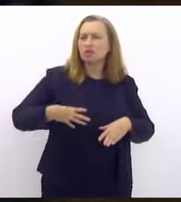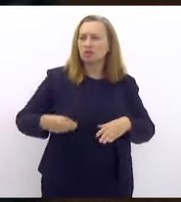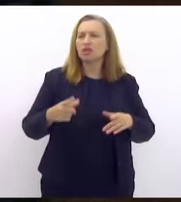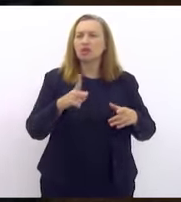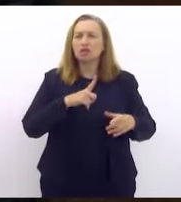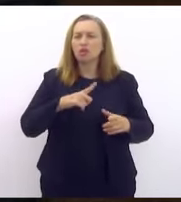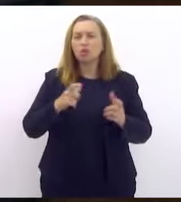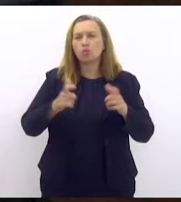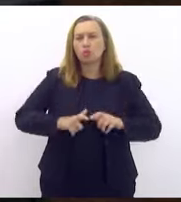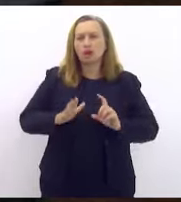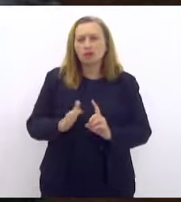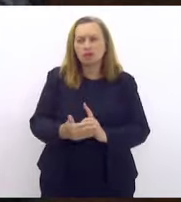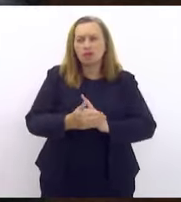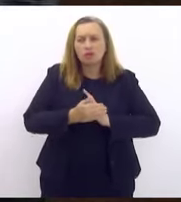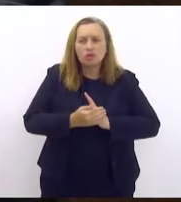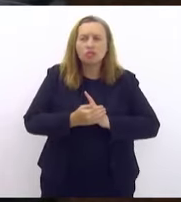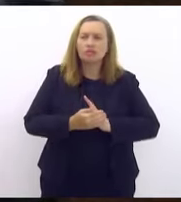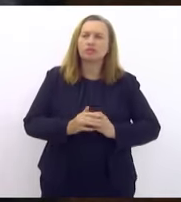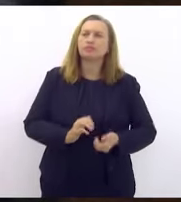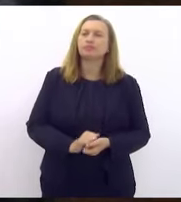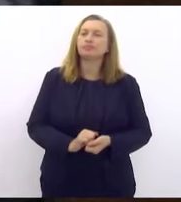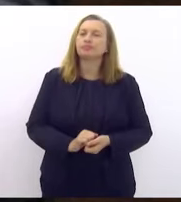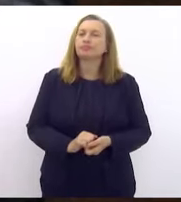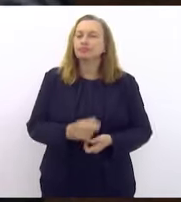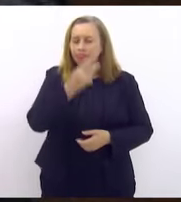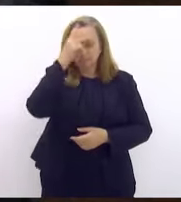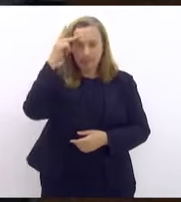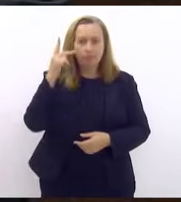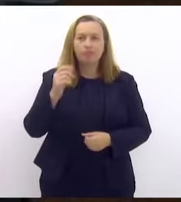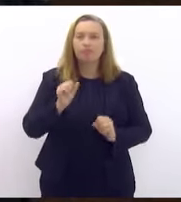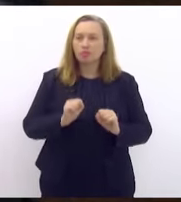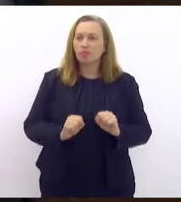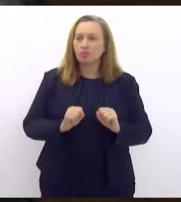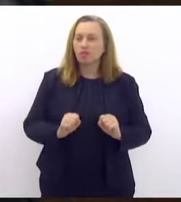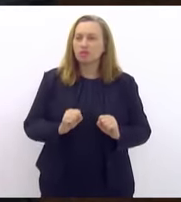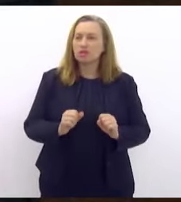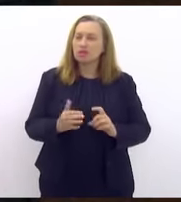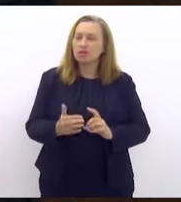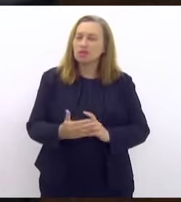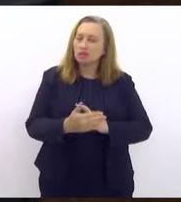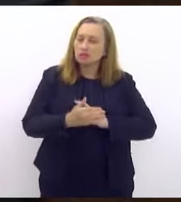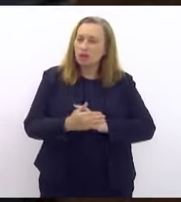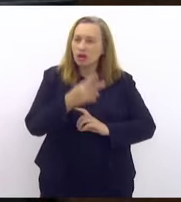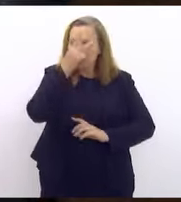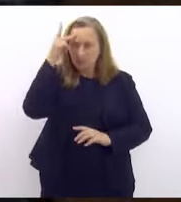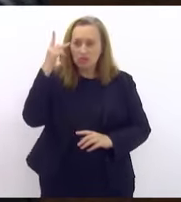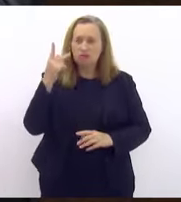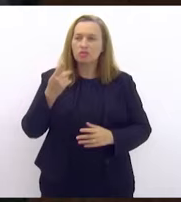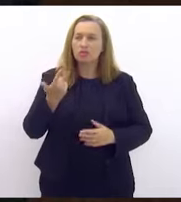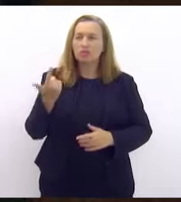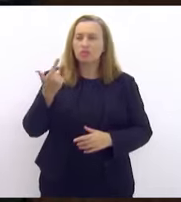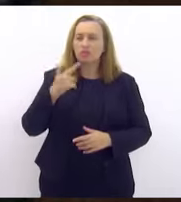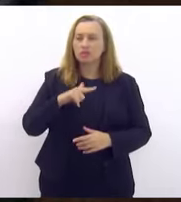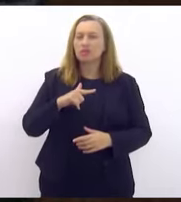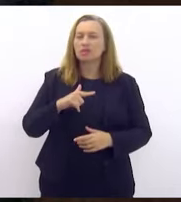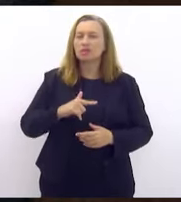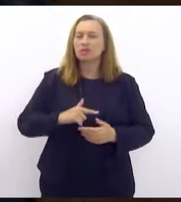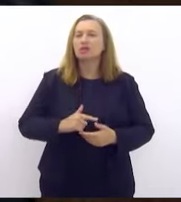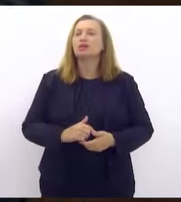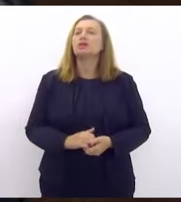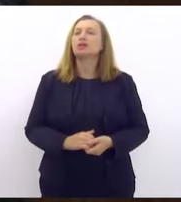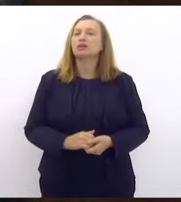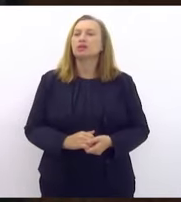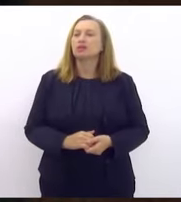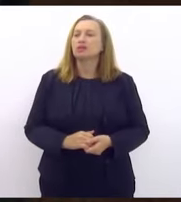socorro, não é? De acolhimento, para que a pessoa possa ali se acomodar e a criança entre numa ordem, não é? E